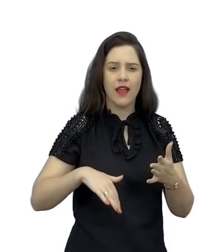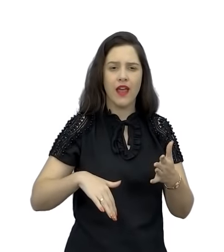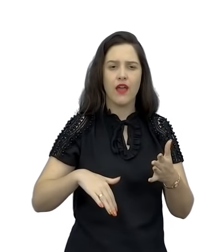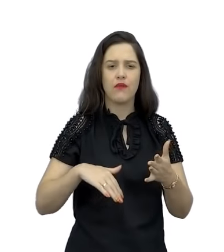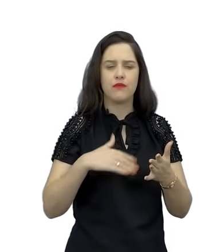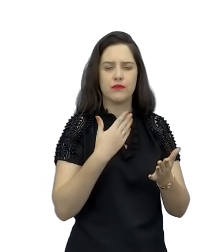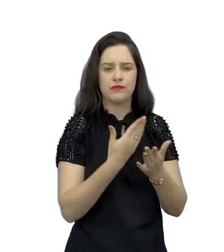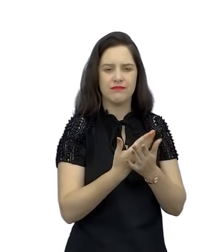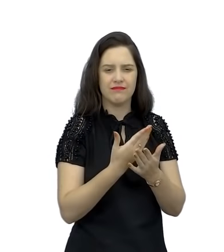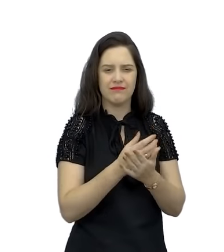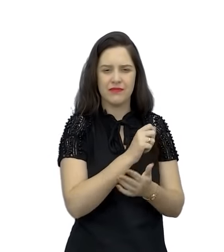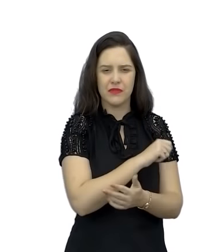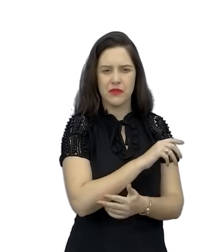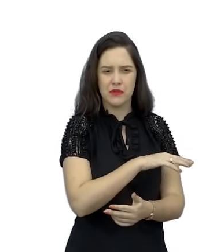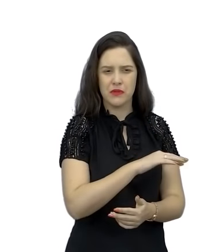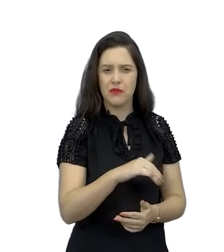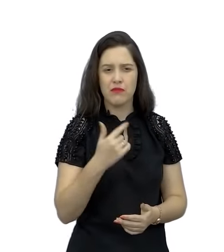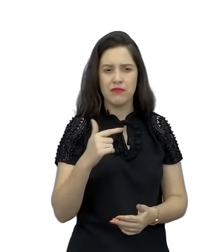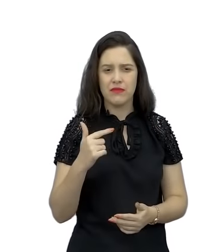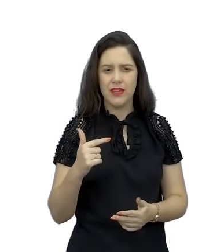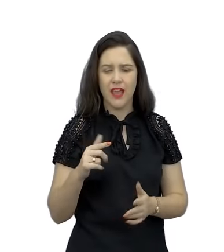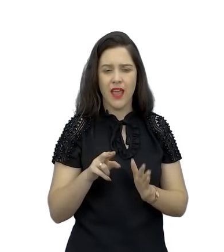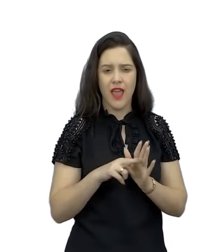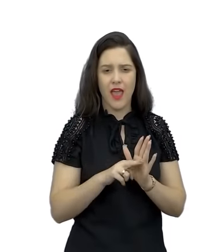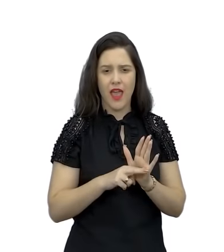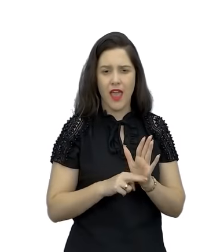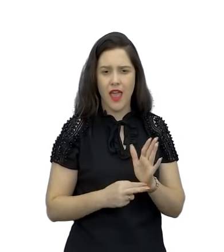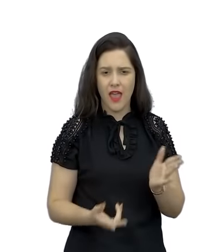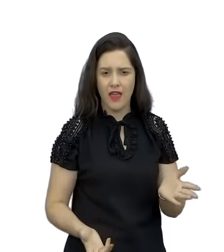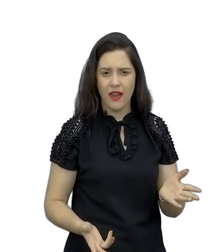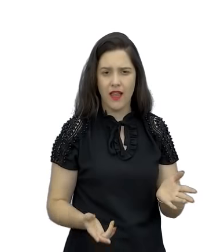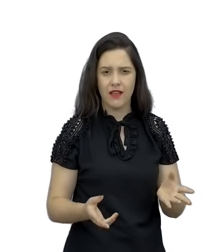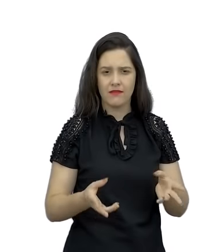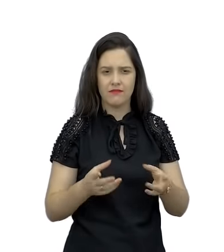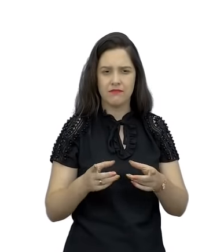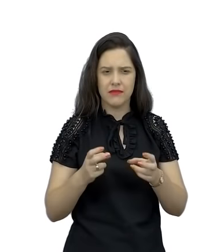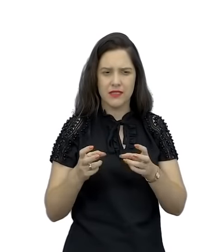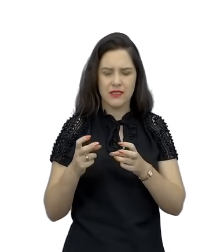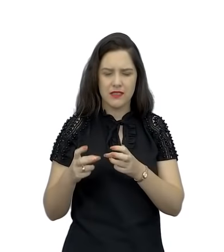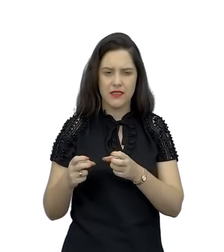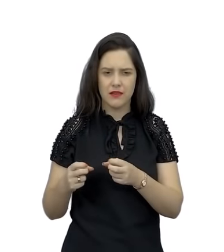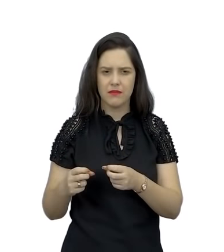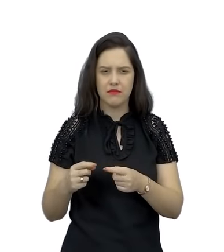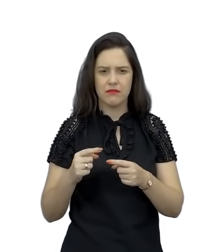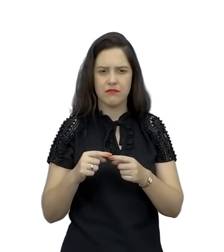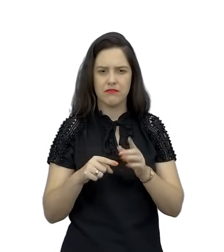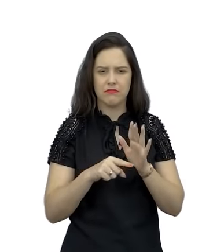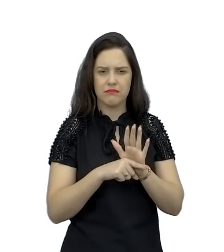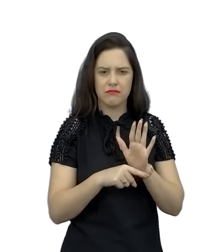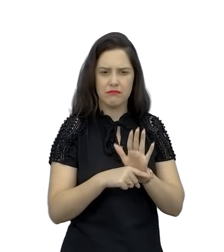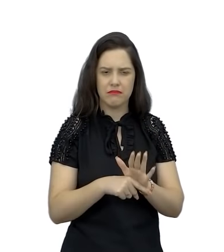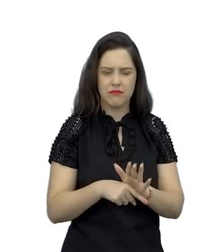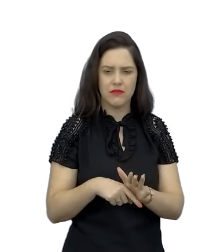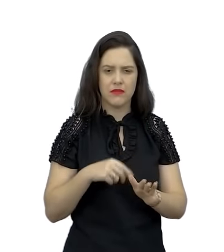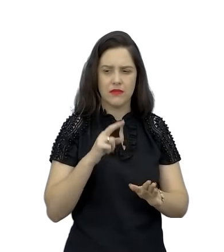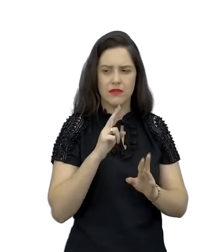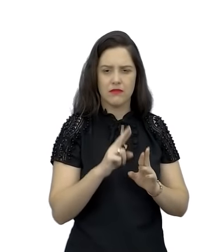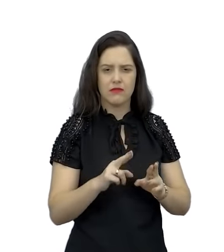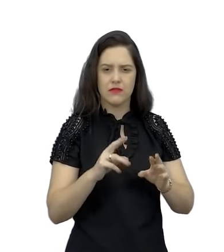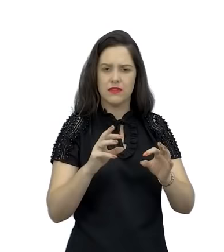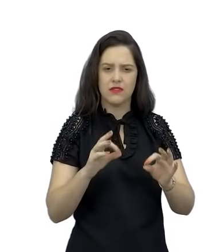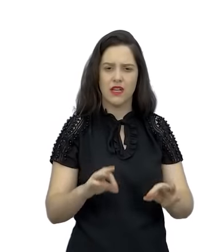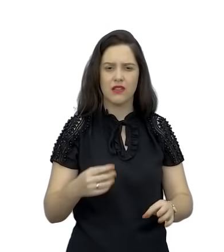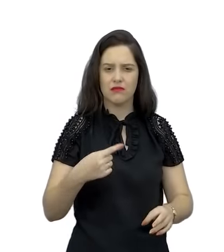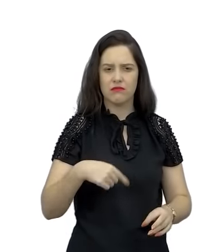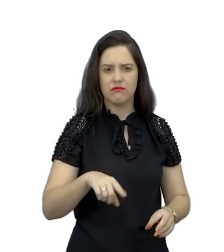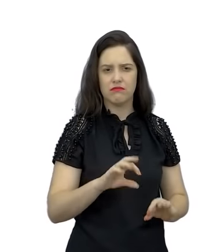regras prescritas ou memorizadas, nem a percepção de que haja um método específico para chegar à sua